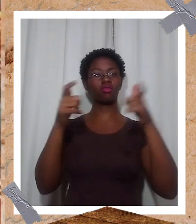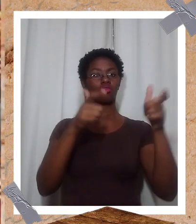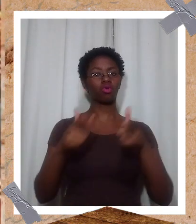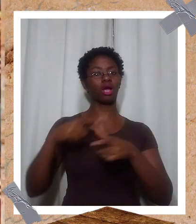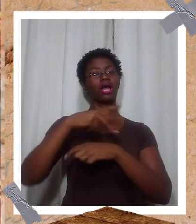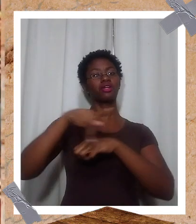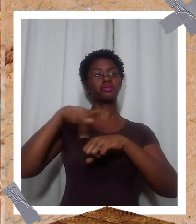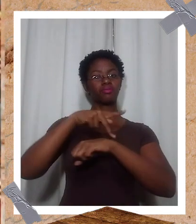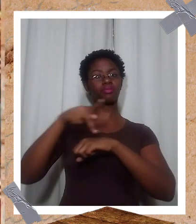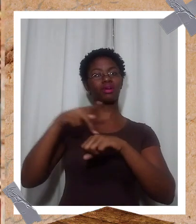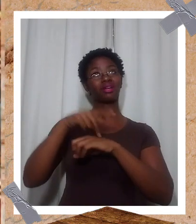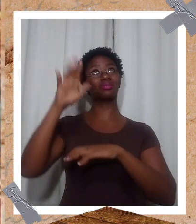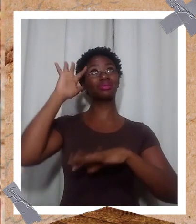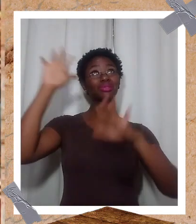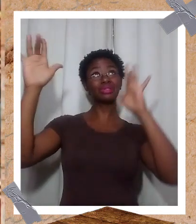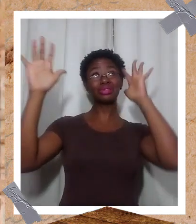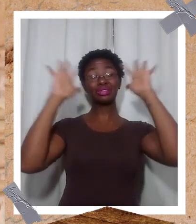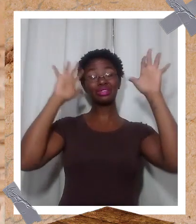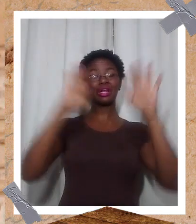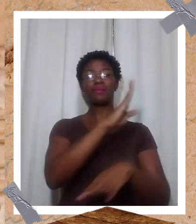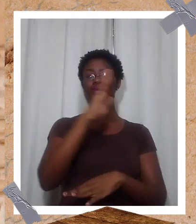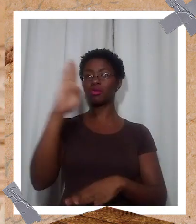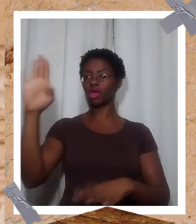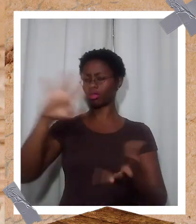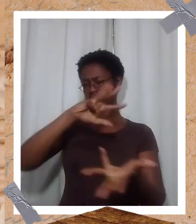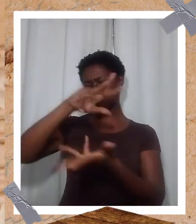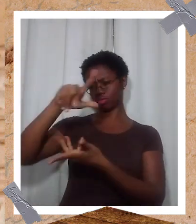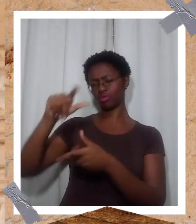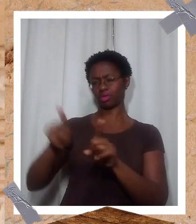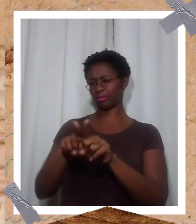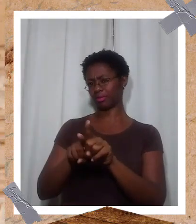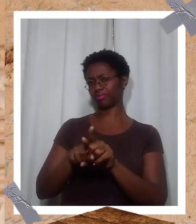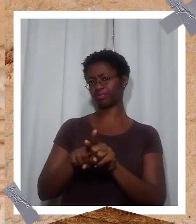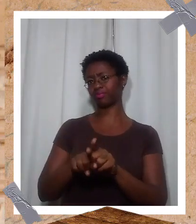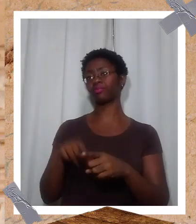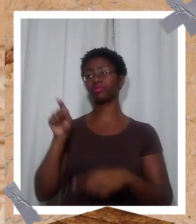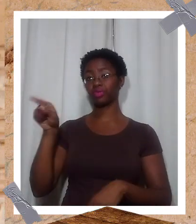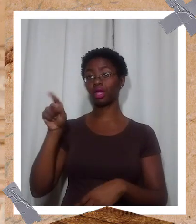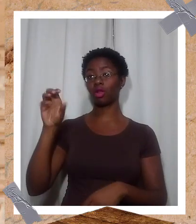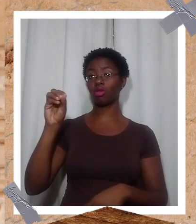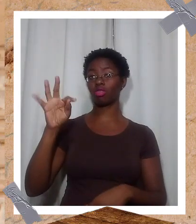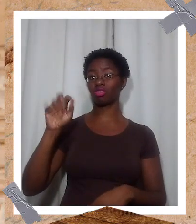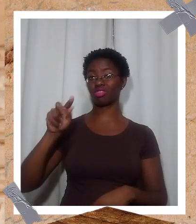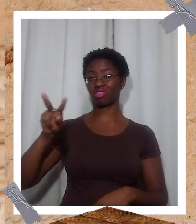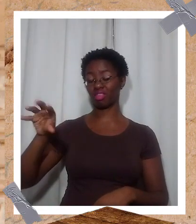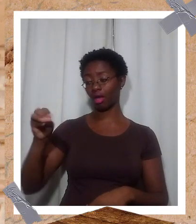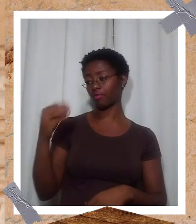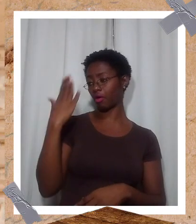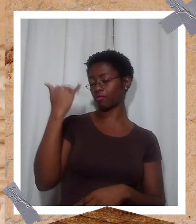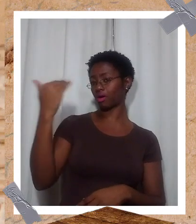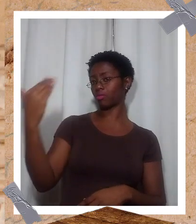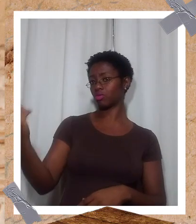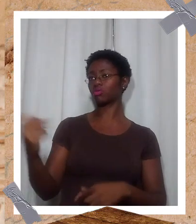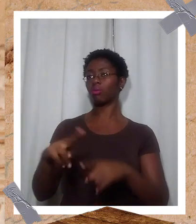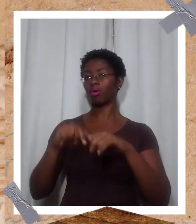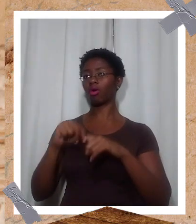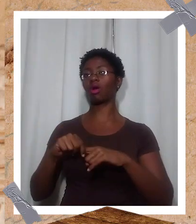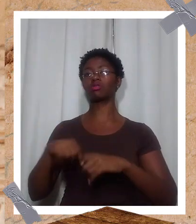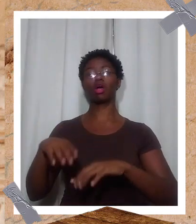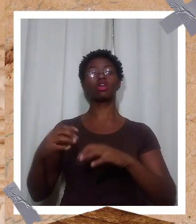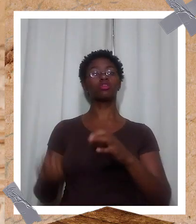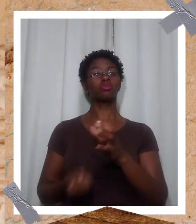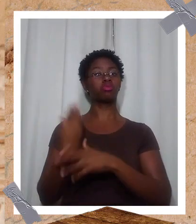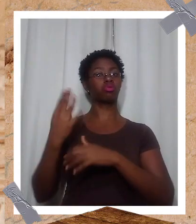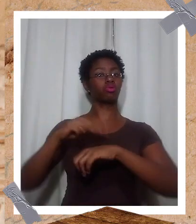países e grandes bibliotecas ao redor do mundo. Nos últimos anos, Otávio se tornou conhecido pelo desenvolvimento das suas próprias metodologias